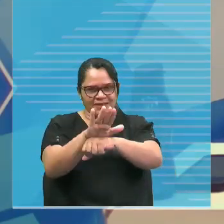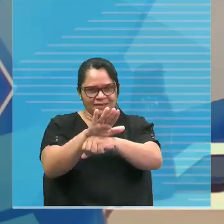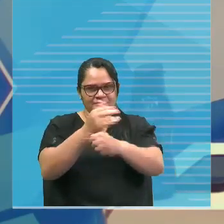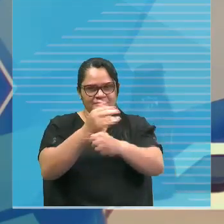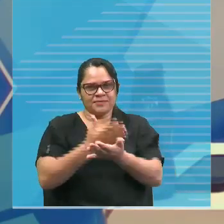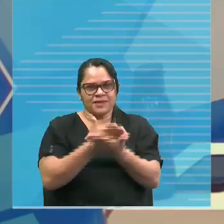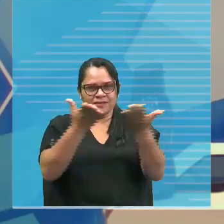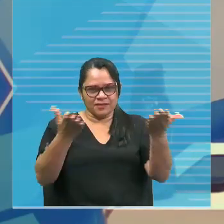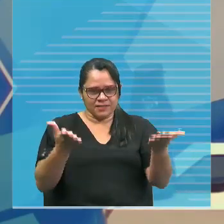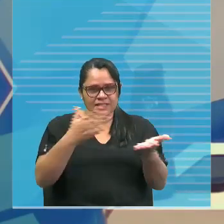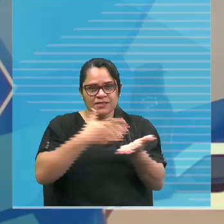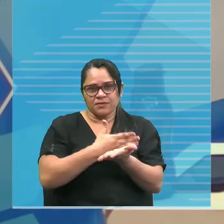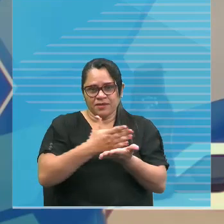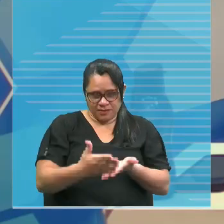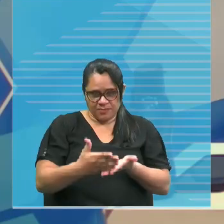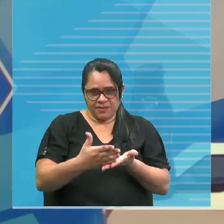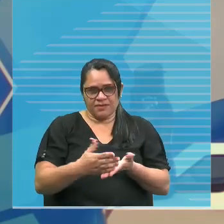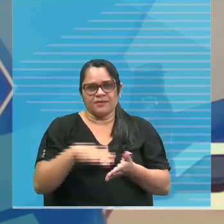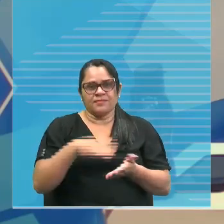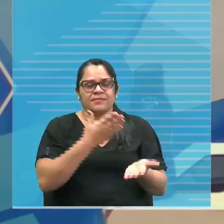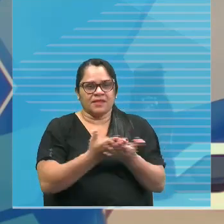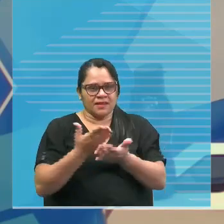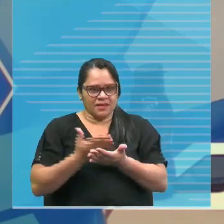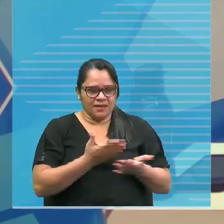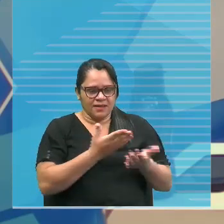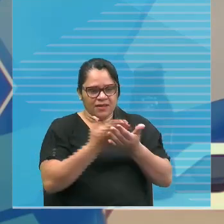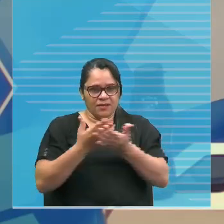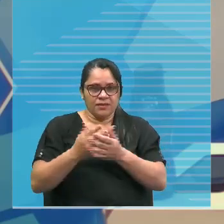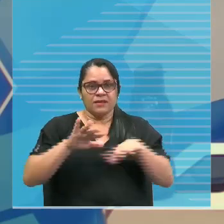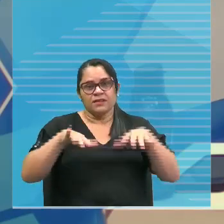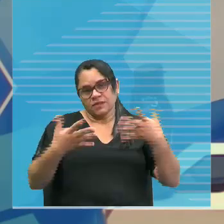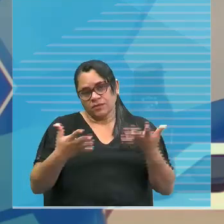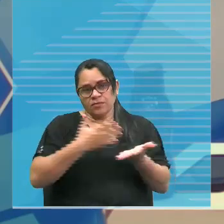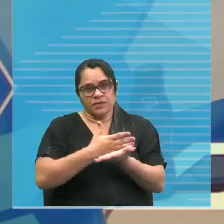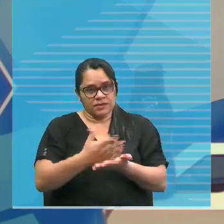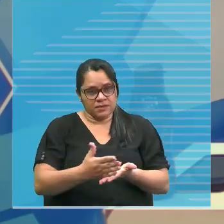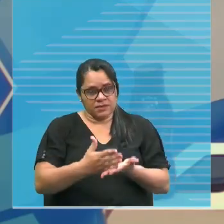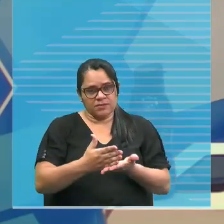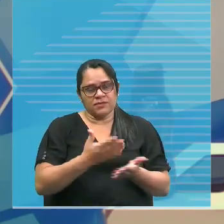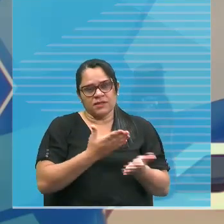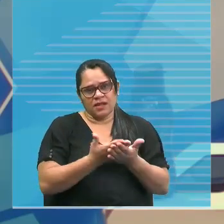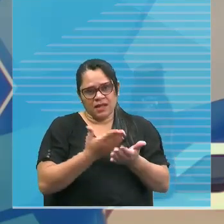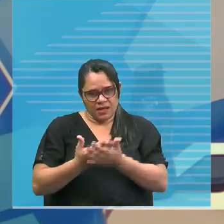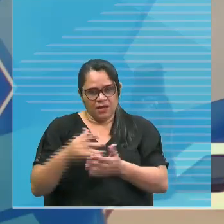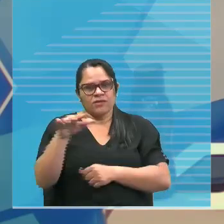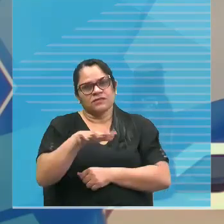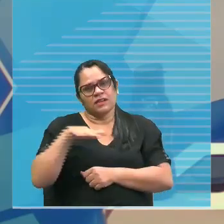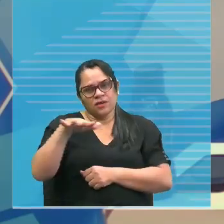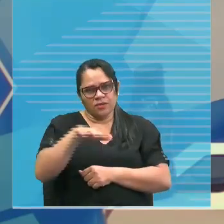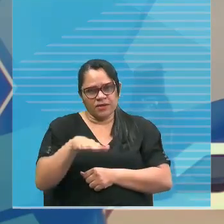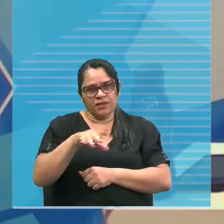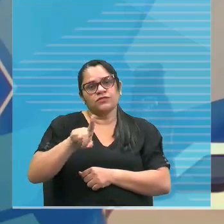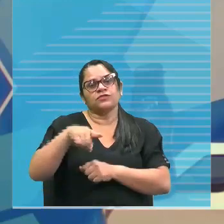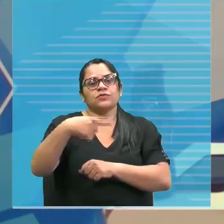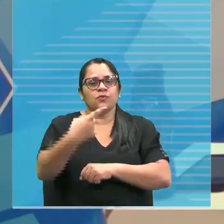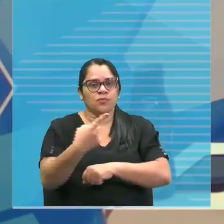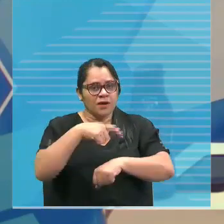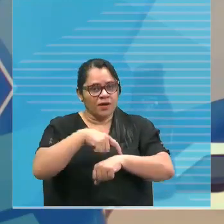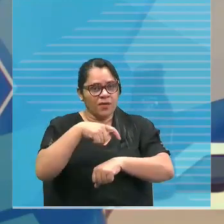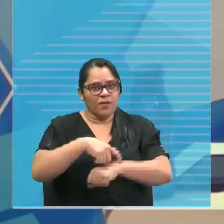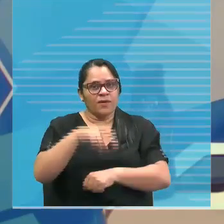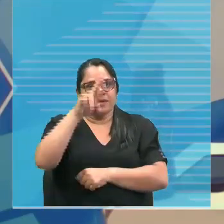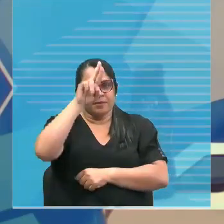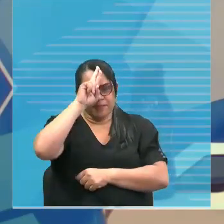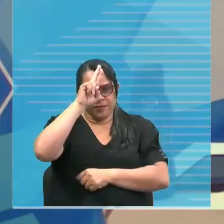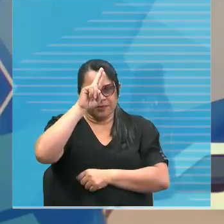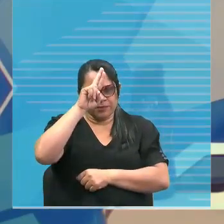para quem eu não falei no começo da aula a gente começa a aula aqui geralmente uma hora em ponto hoje foi um e três